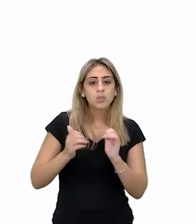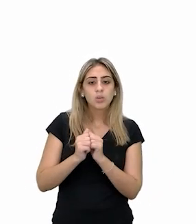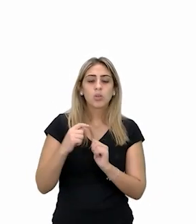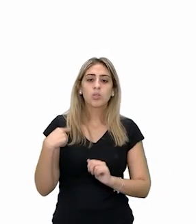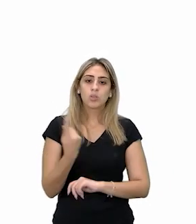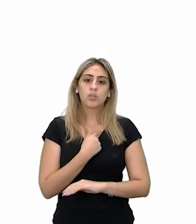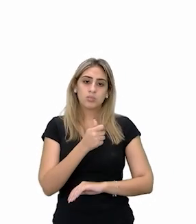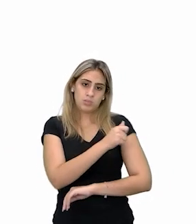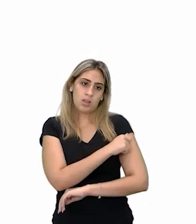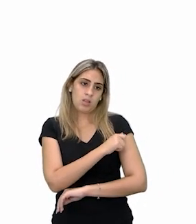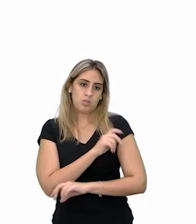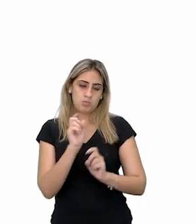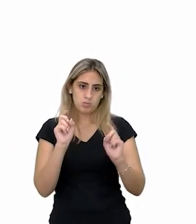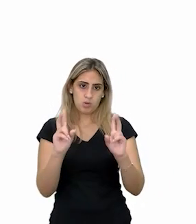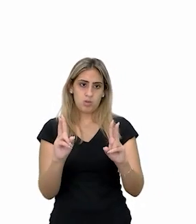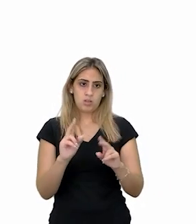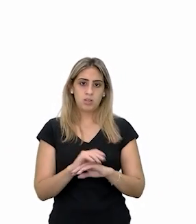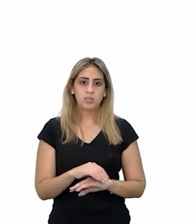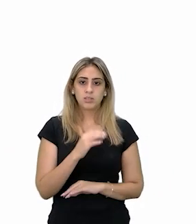nossos estudantes, tá bem?